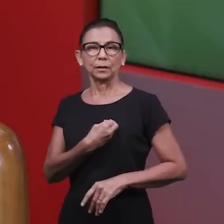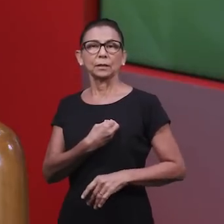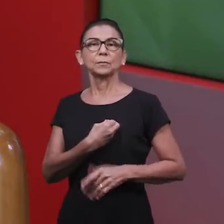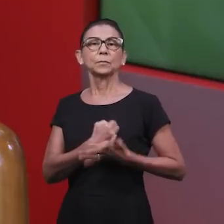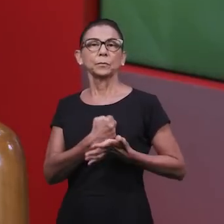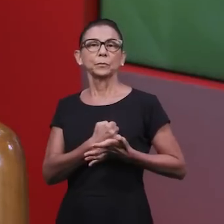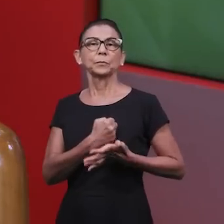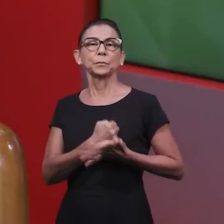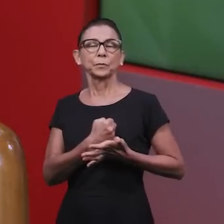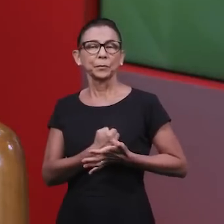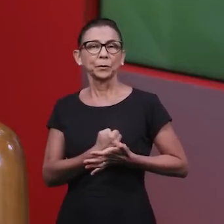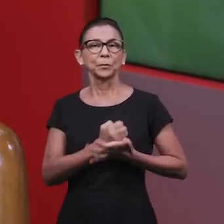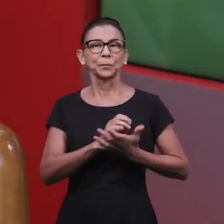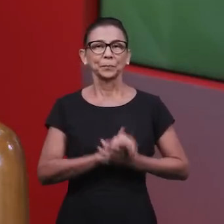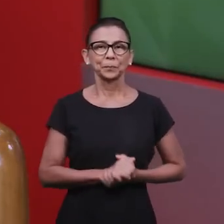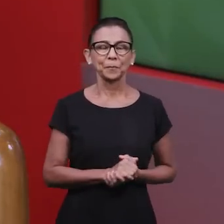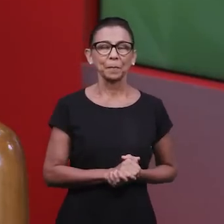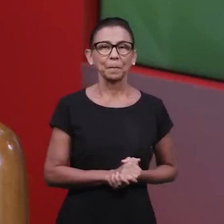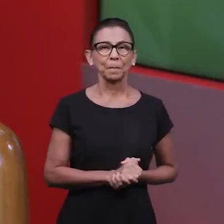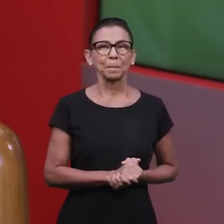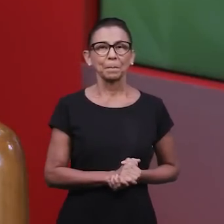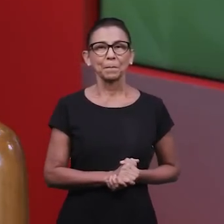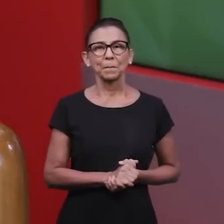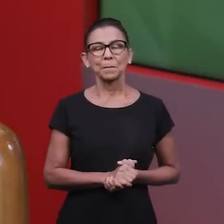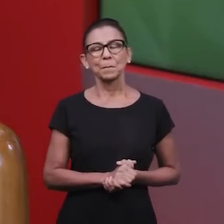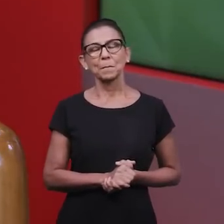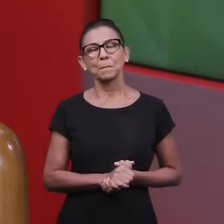clama, o homem clama, Deus não vê